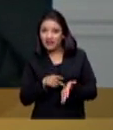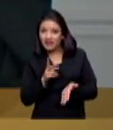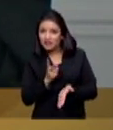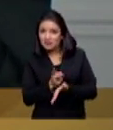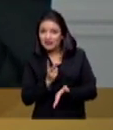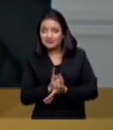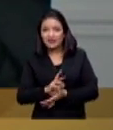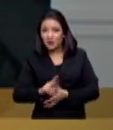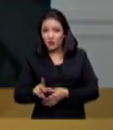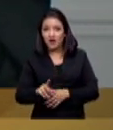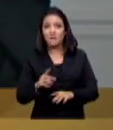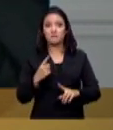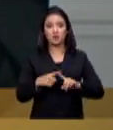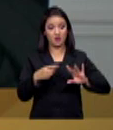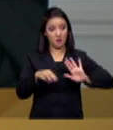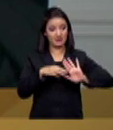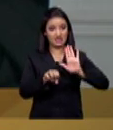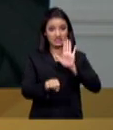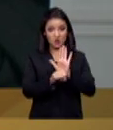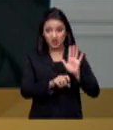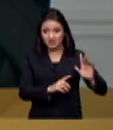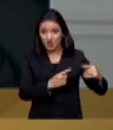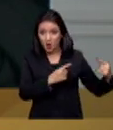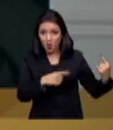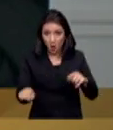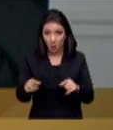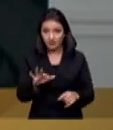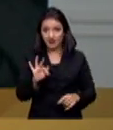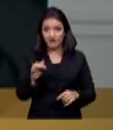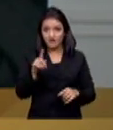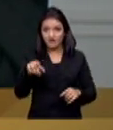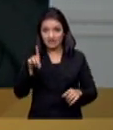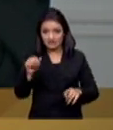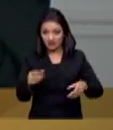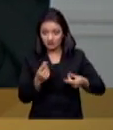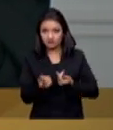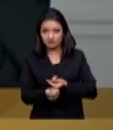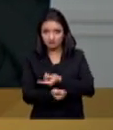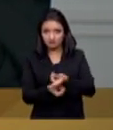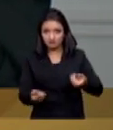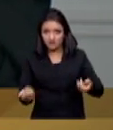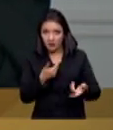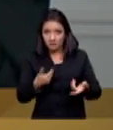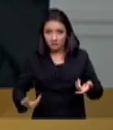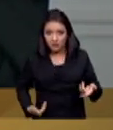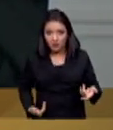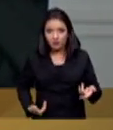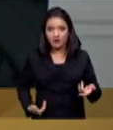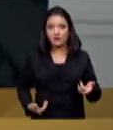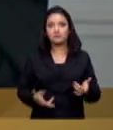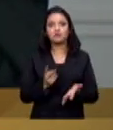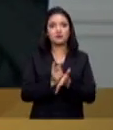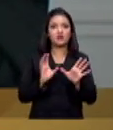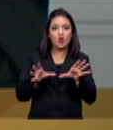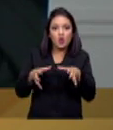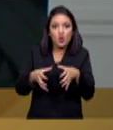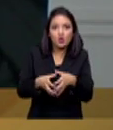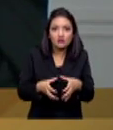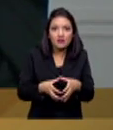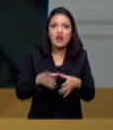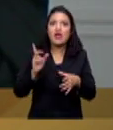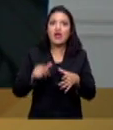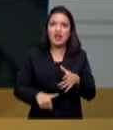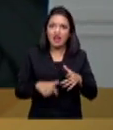O mandado de segurança contra a falência pública, mesmo o mandado de segurança coletivo, não deixa de ser uma luta de Davi contra